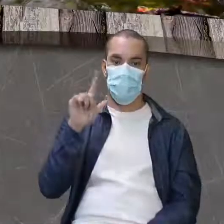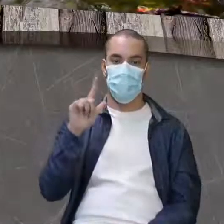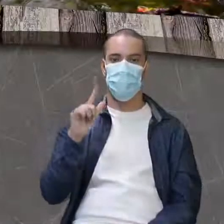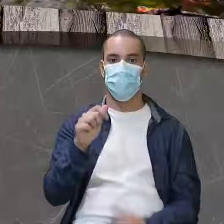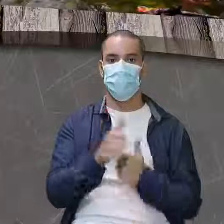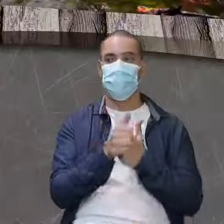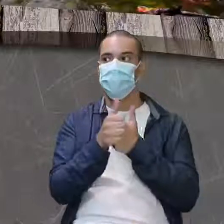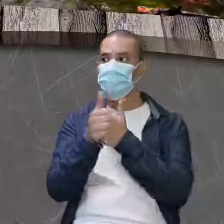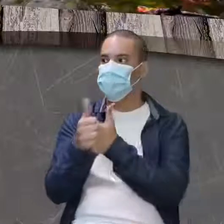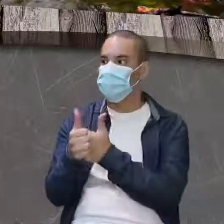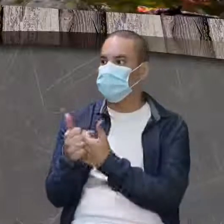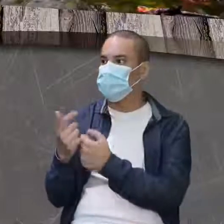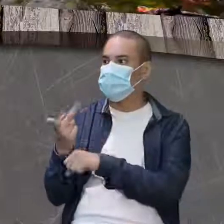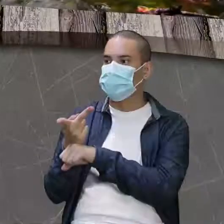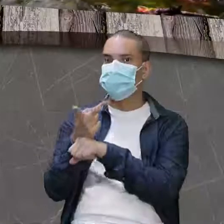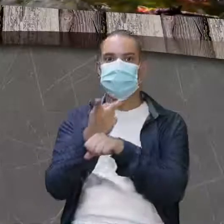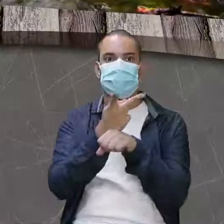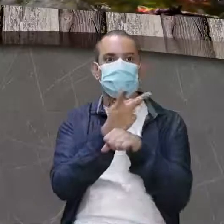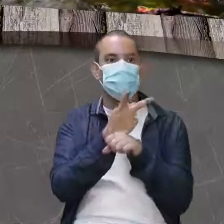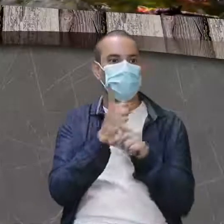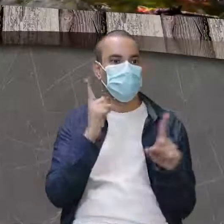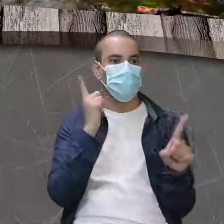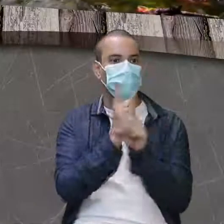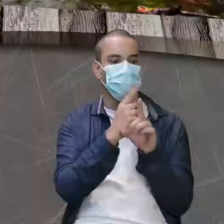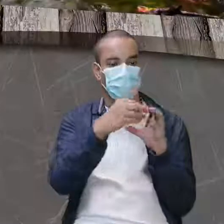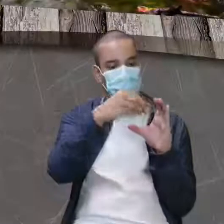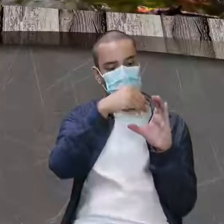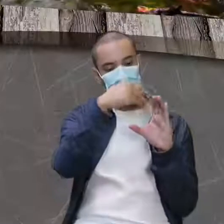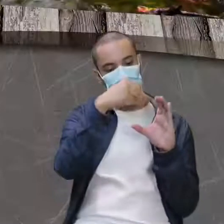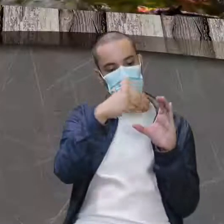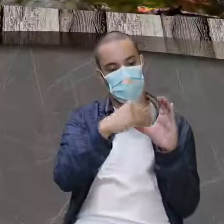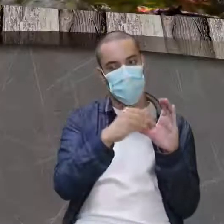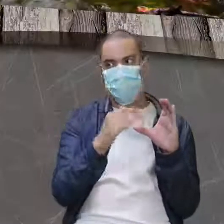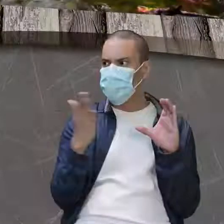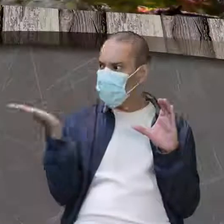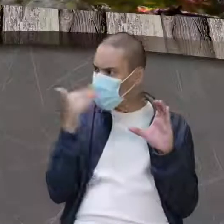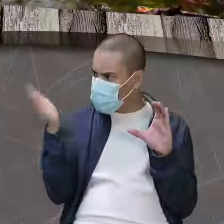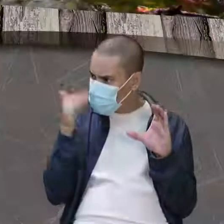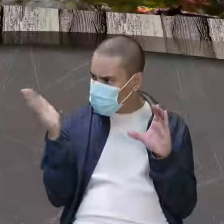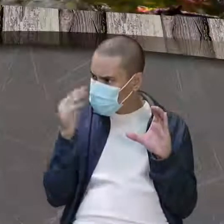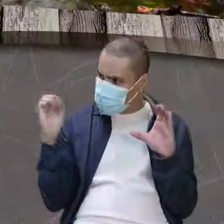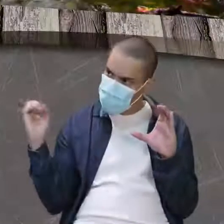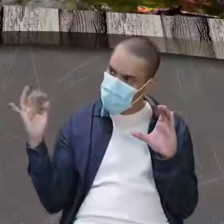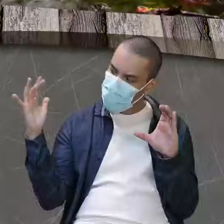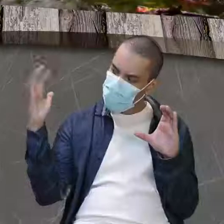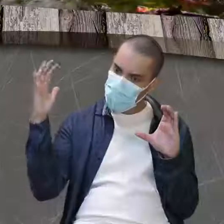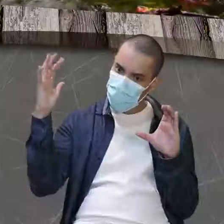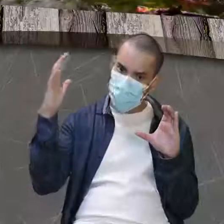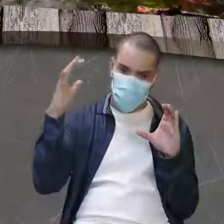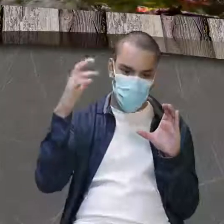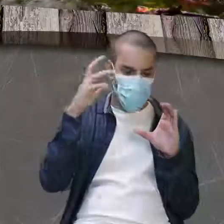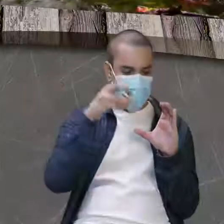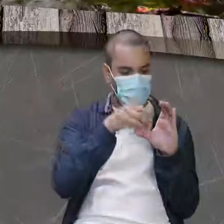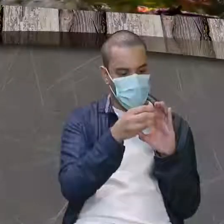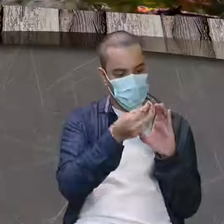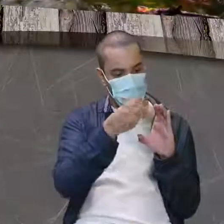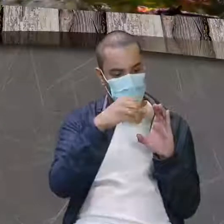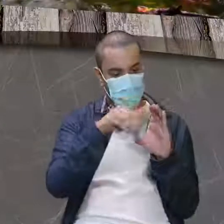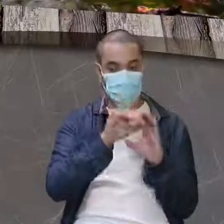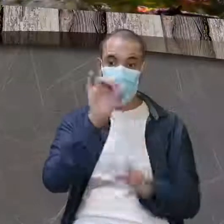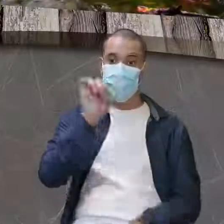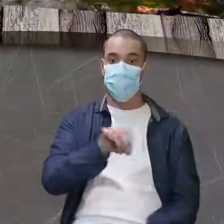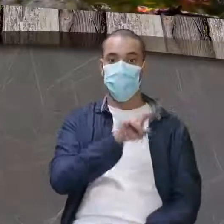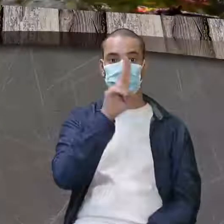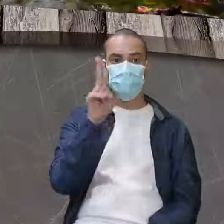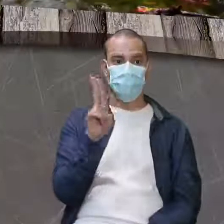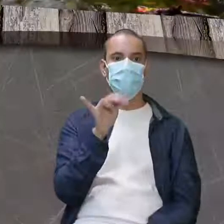procurar o néctar, indicam para as outras onde está esse néctar. Ou, no caso,